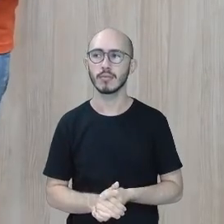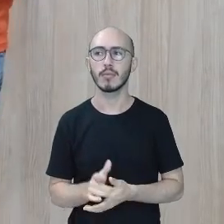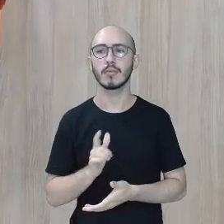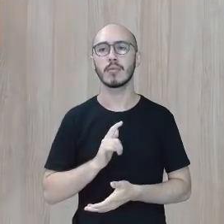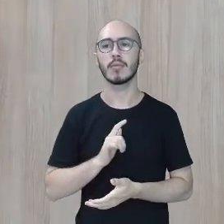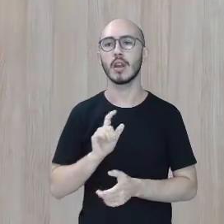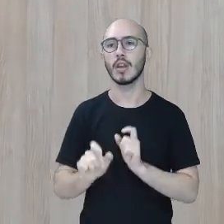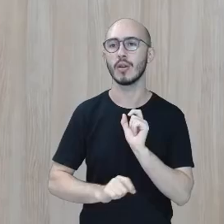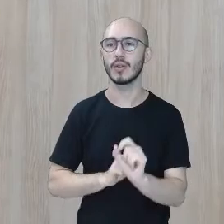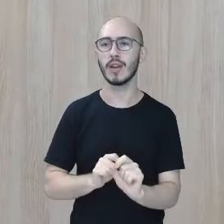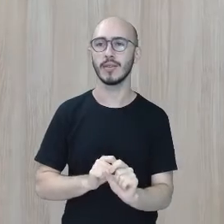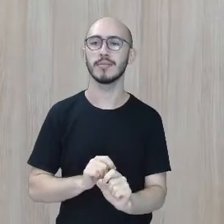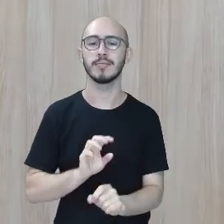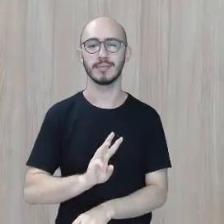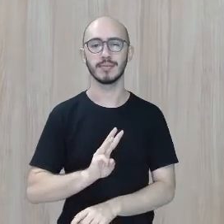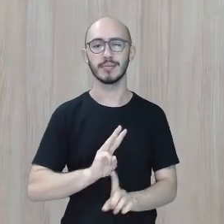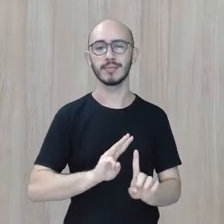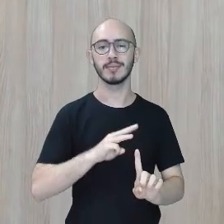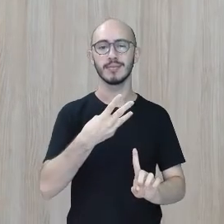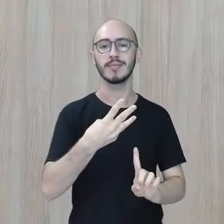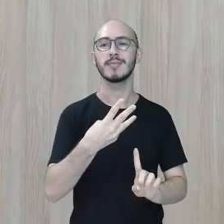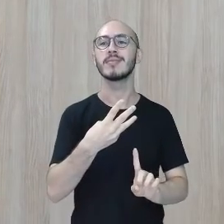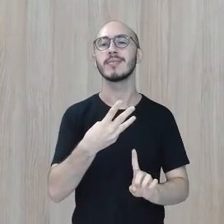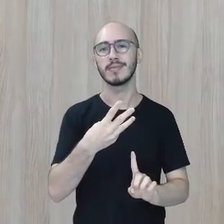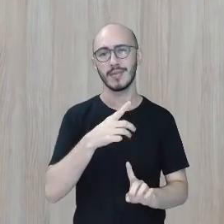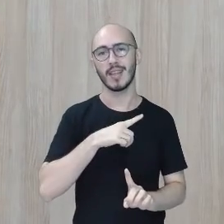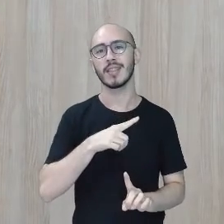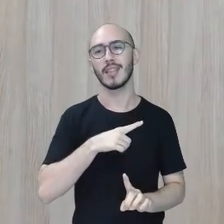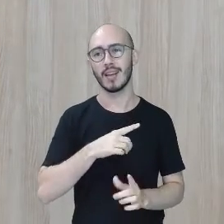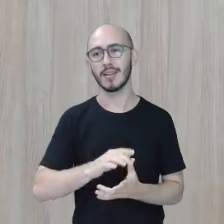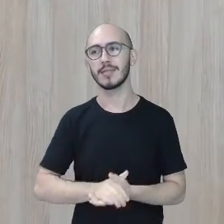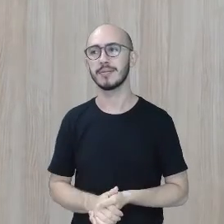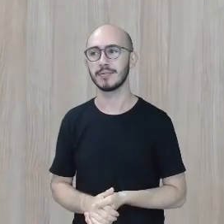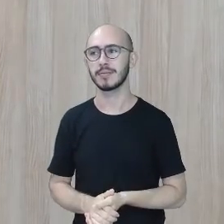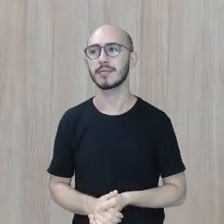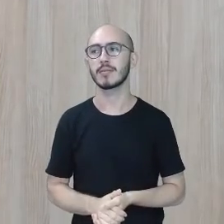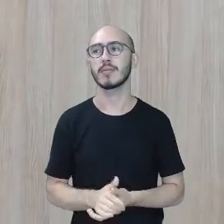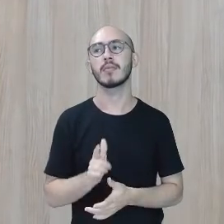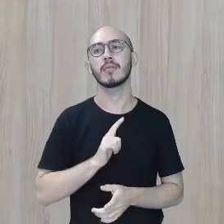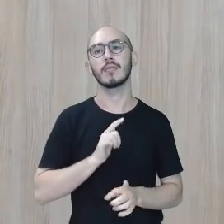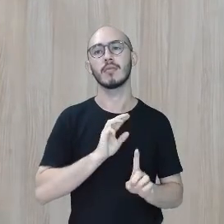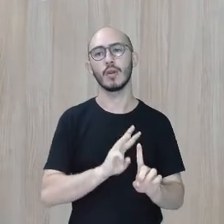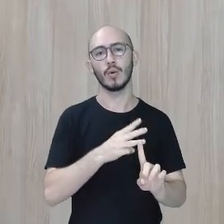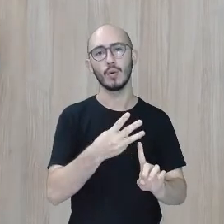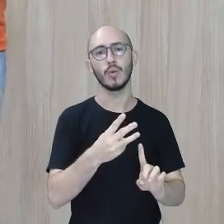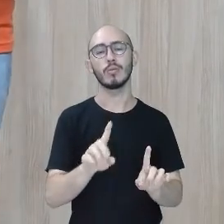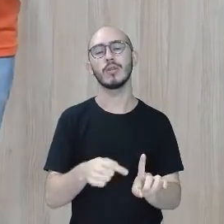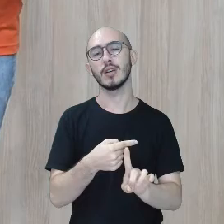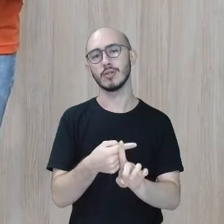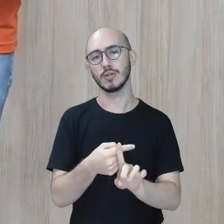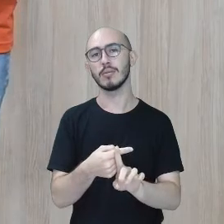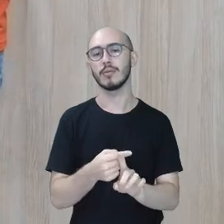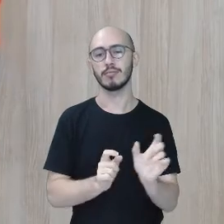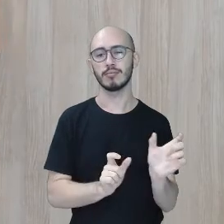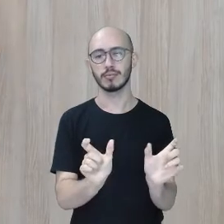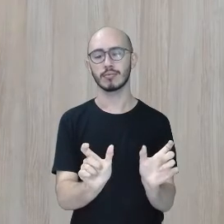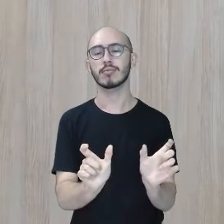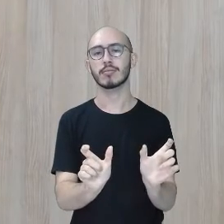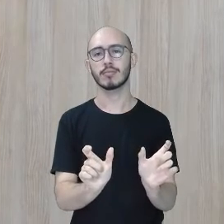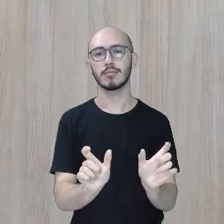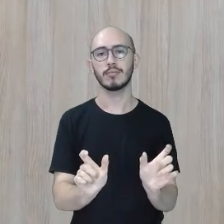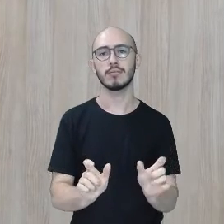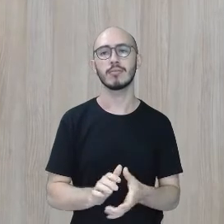cubo. Pode notar aqui, ó, está elevado aqui à terceira potência, então eu tenho o cubo da soma de dois